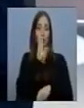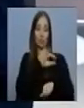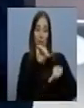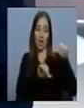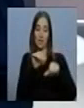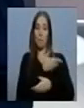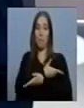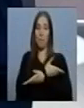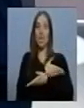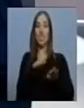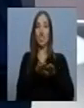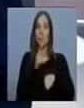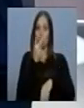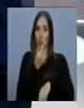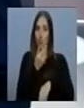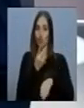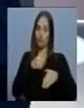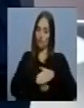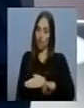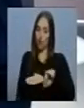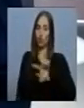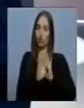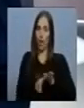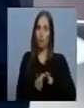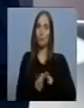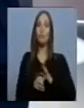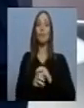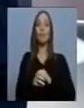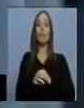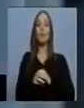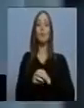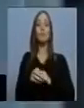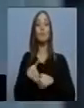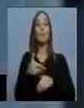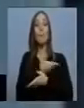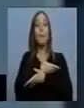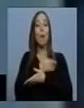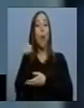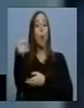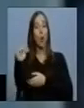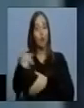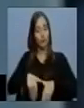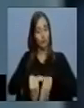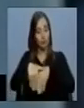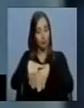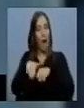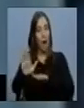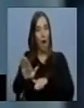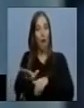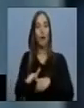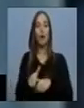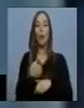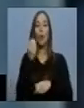gêmeas nascidas uma saudação a crescer a partir destes três